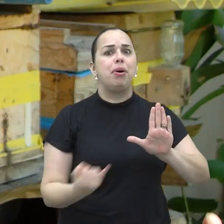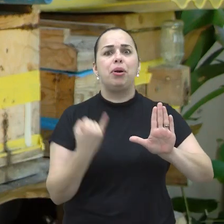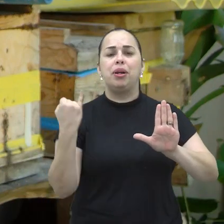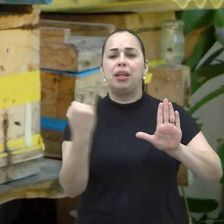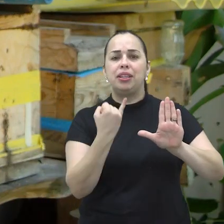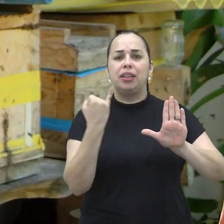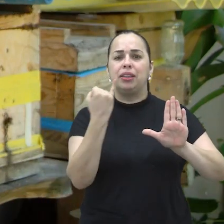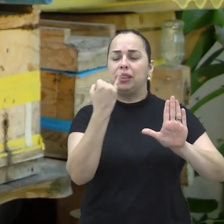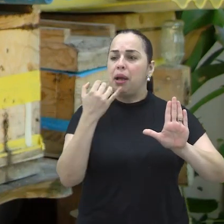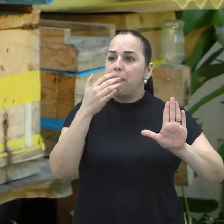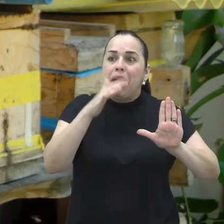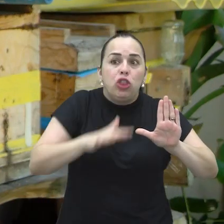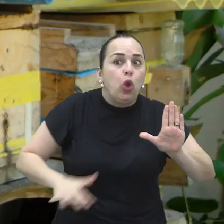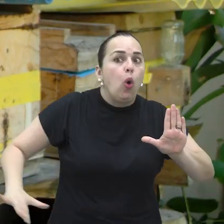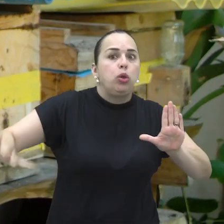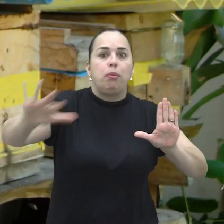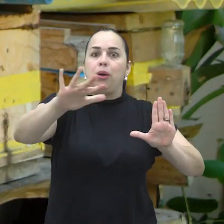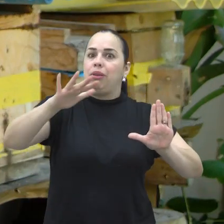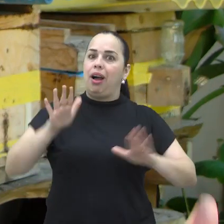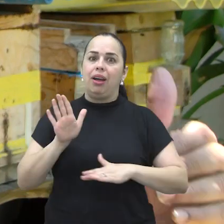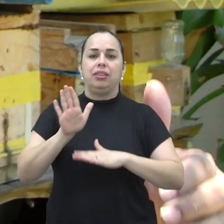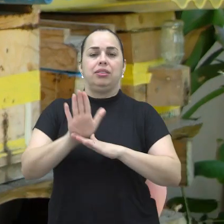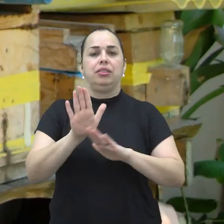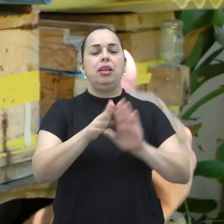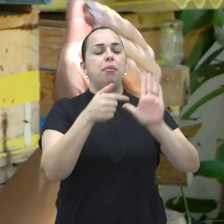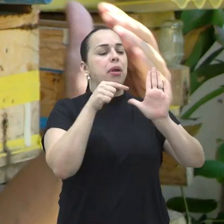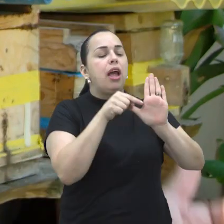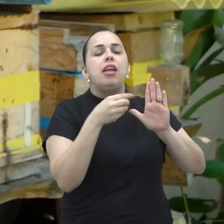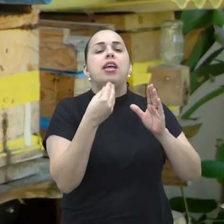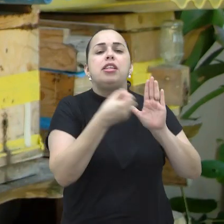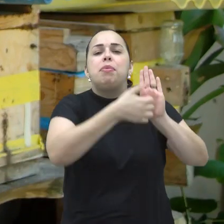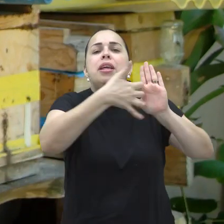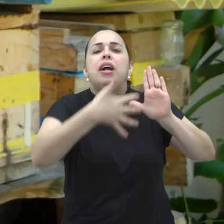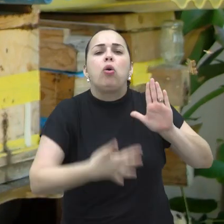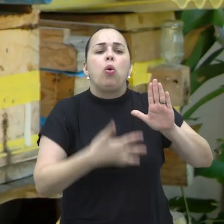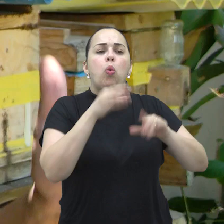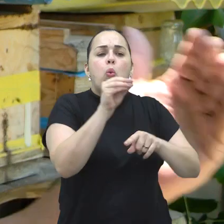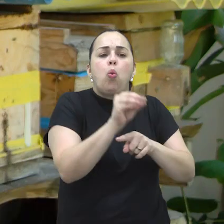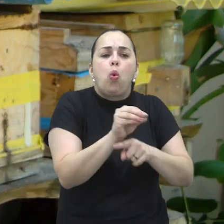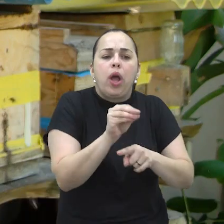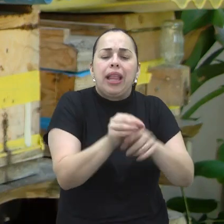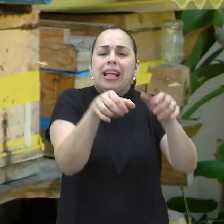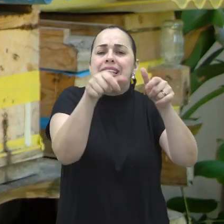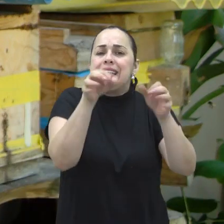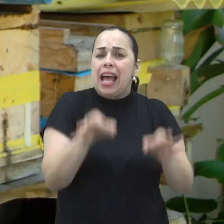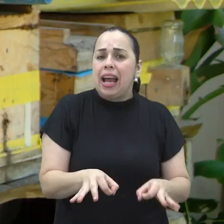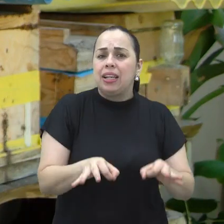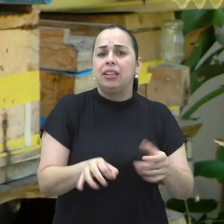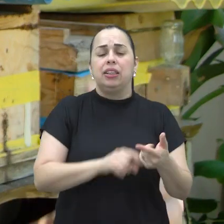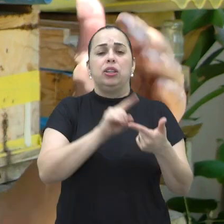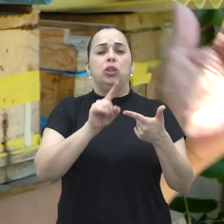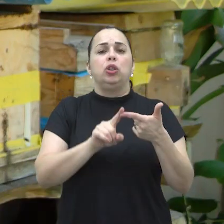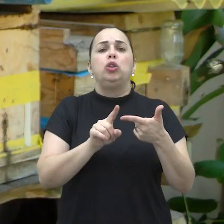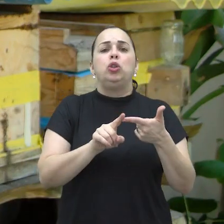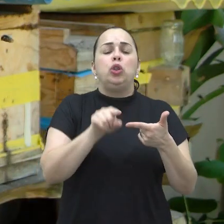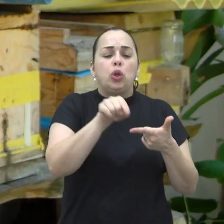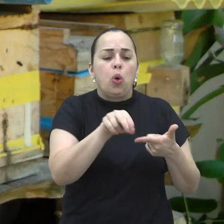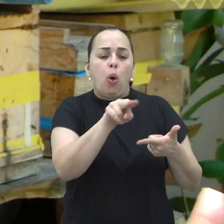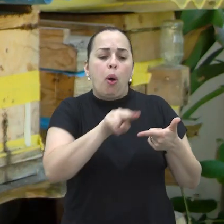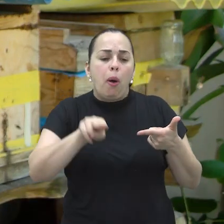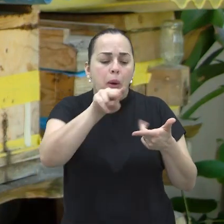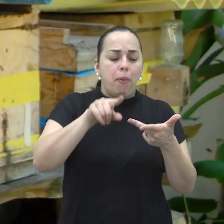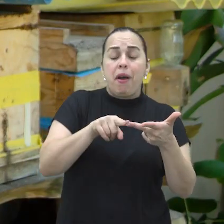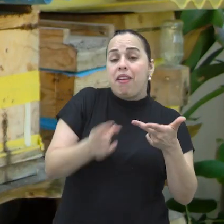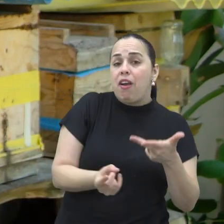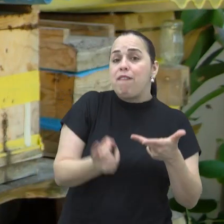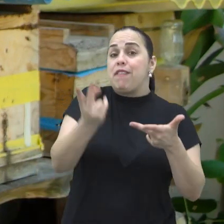extrema importância ao bem comum de todos, né? Porque ela fala dos cuidados, né? Da forma correta de criação, da utilização,